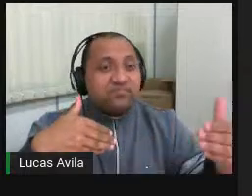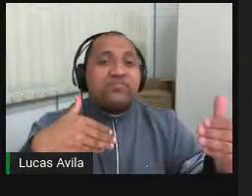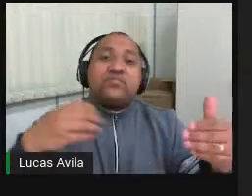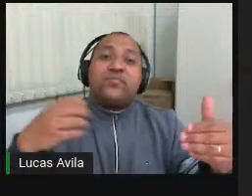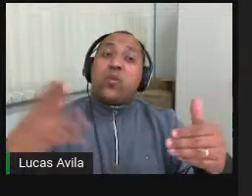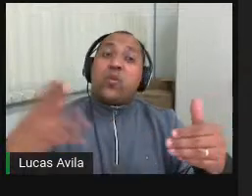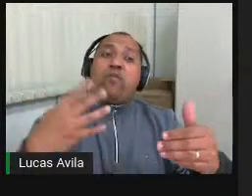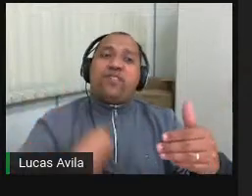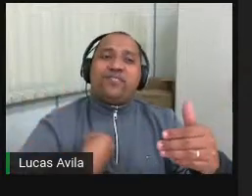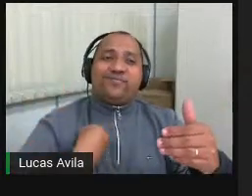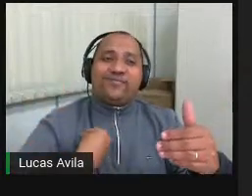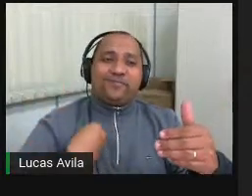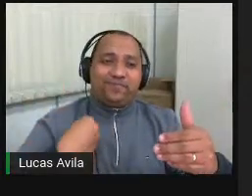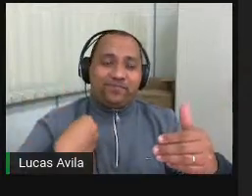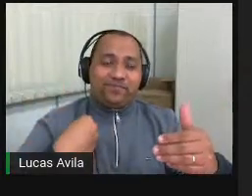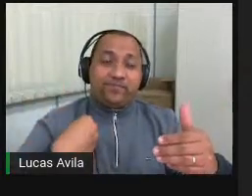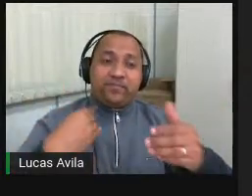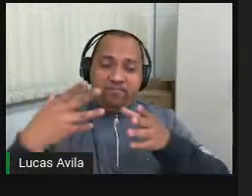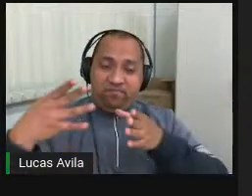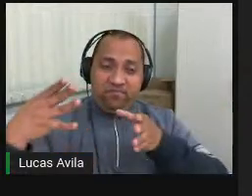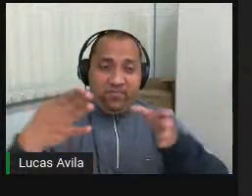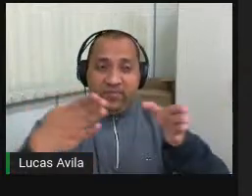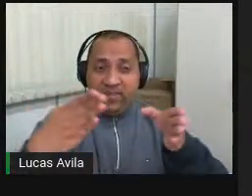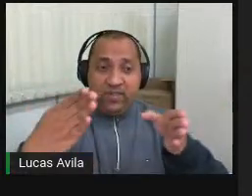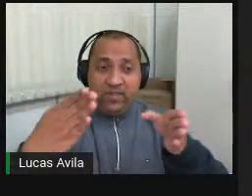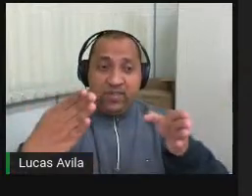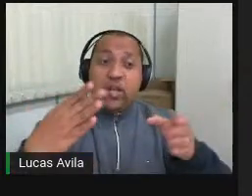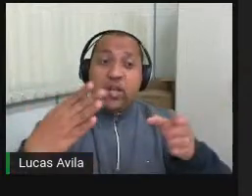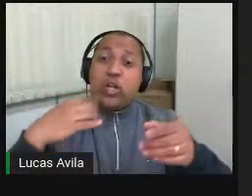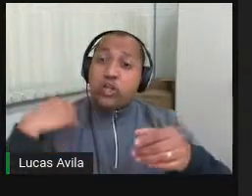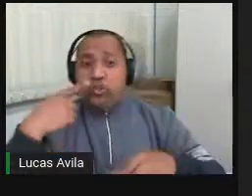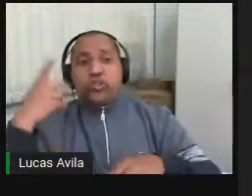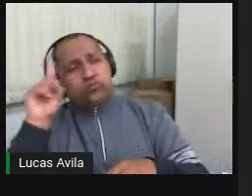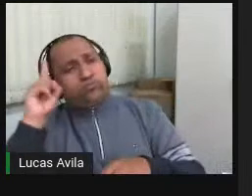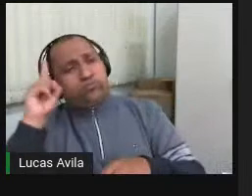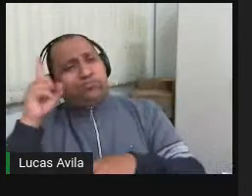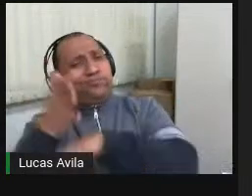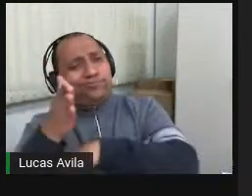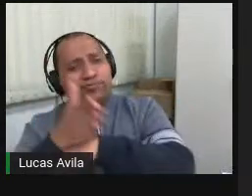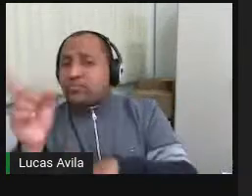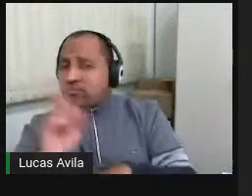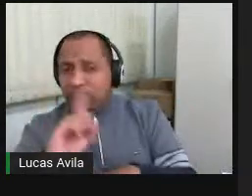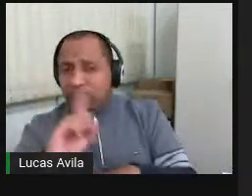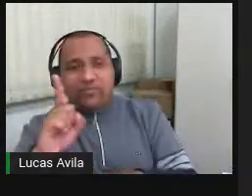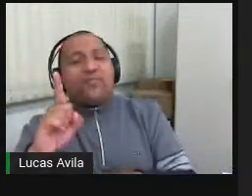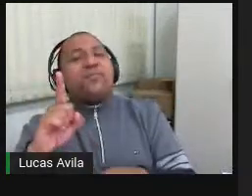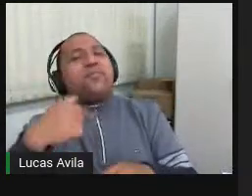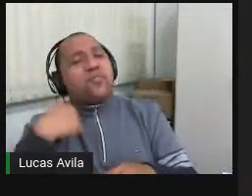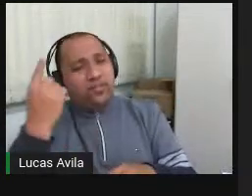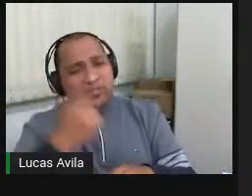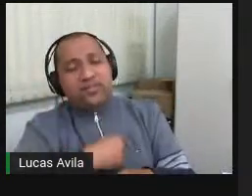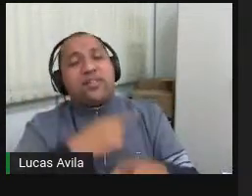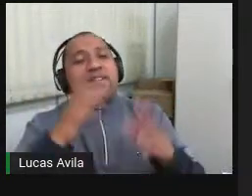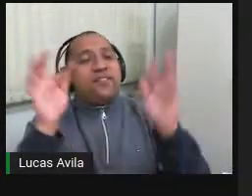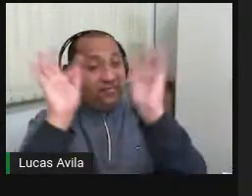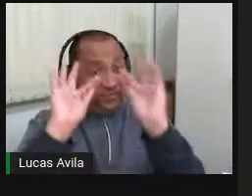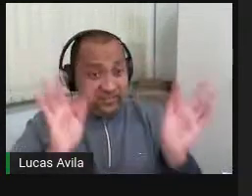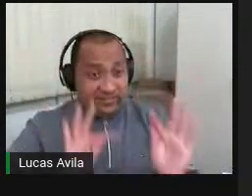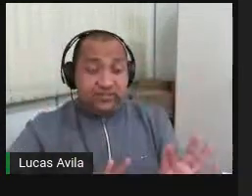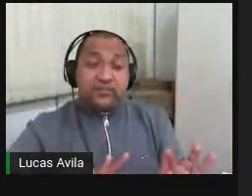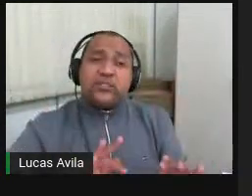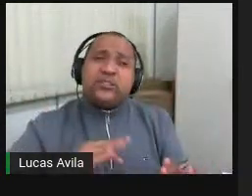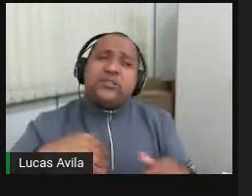um espaço do qual não mais faremos parte diária. Mas estamos felizes, pois sabemos o quanto